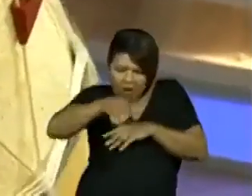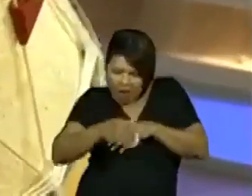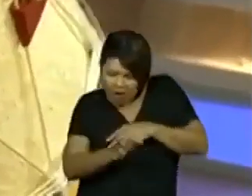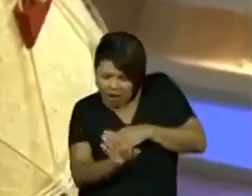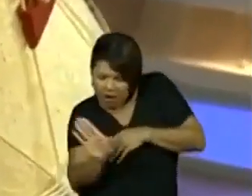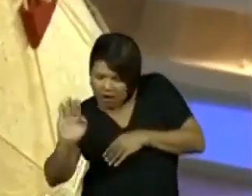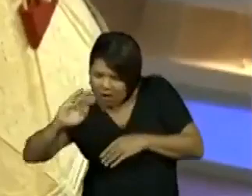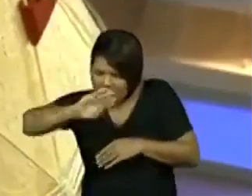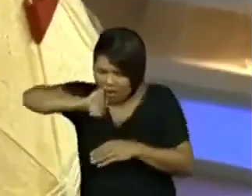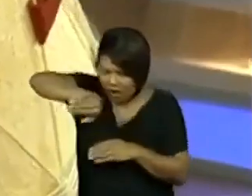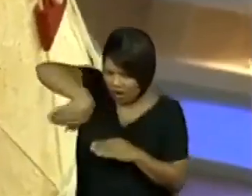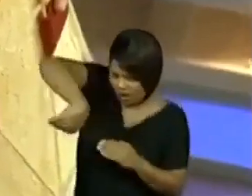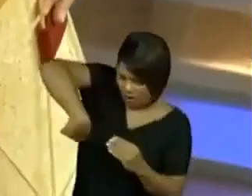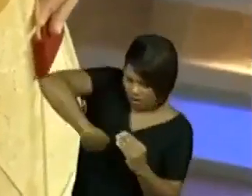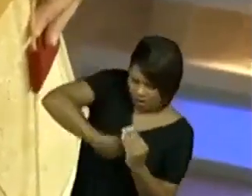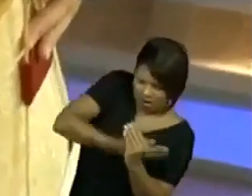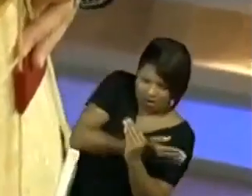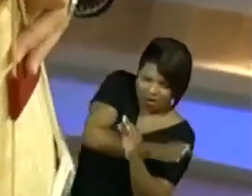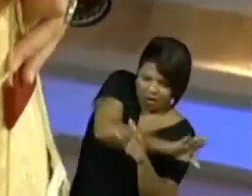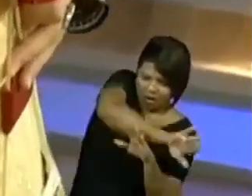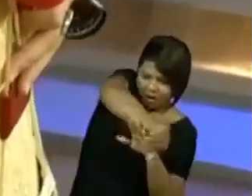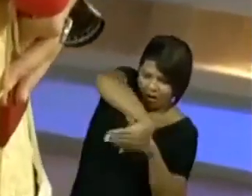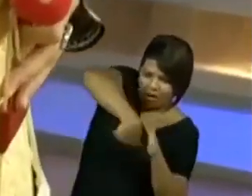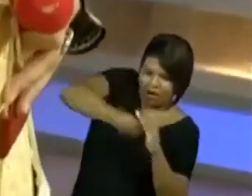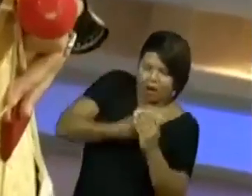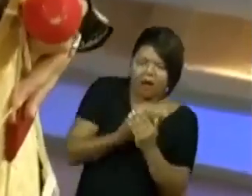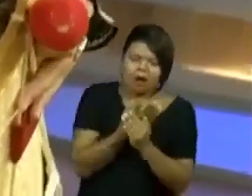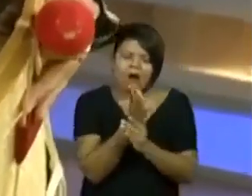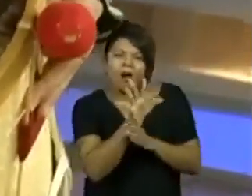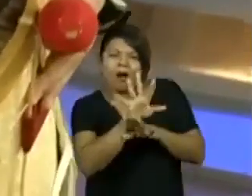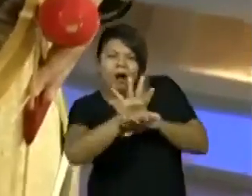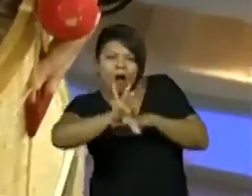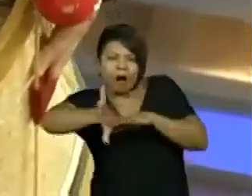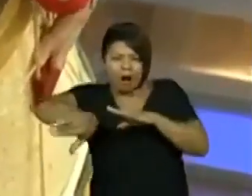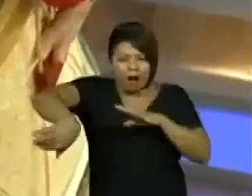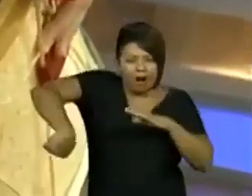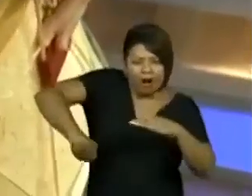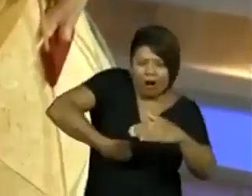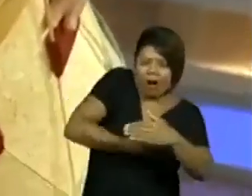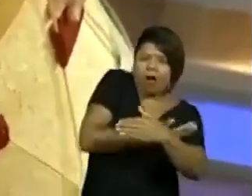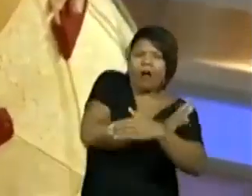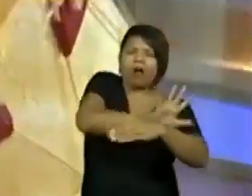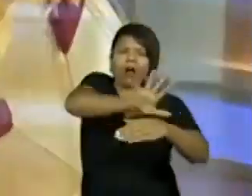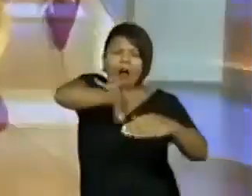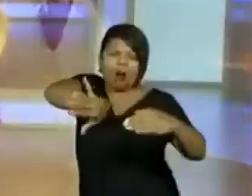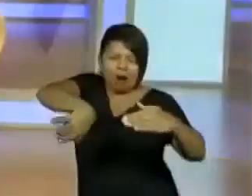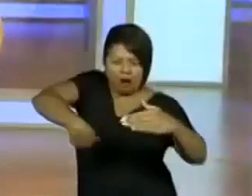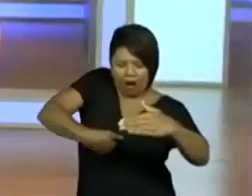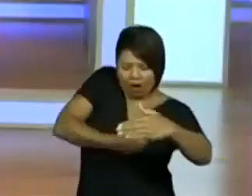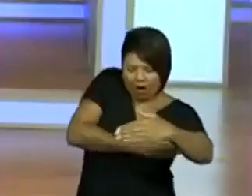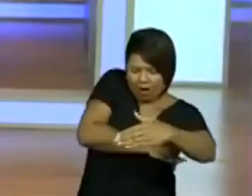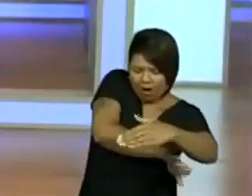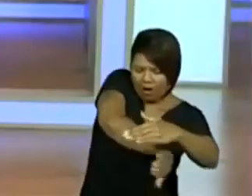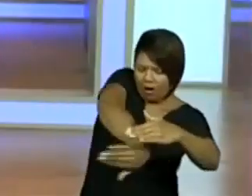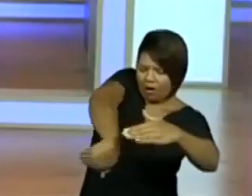enrodilhando num giro azul dançante cirandeiro,